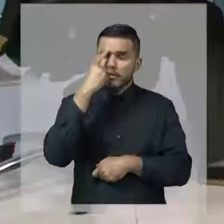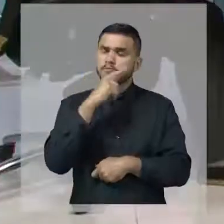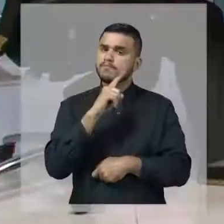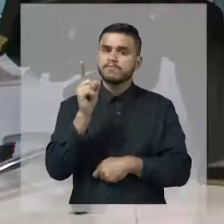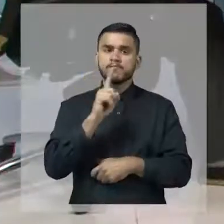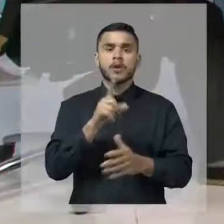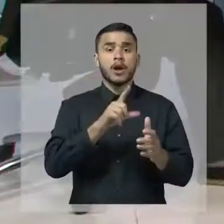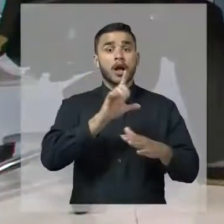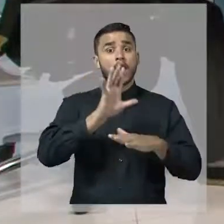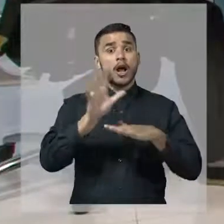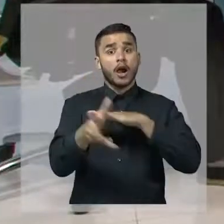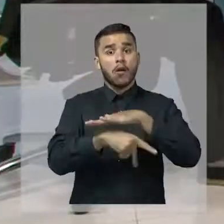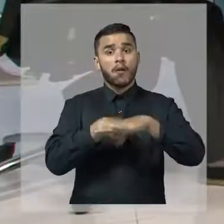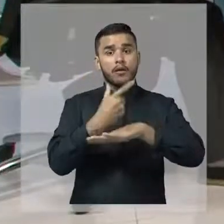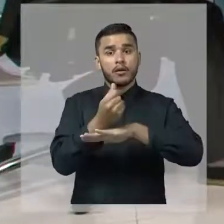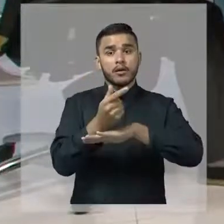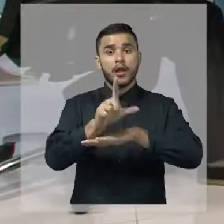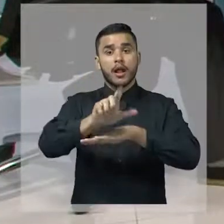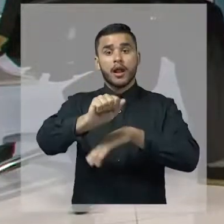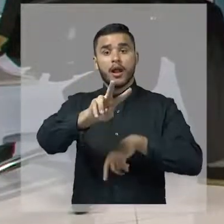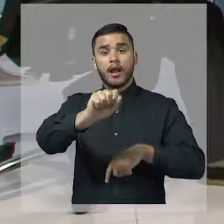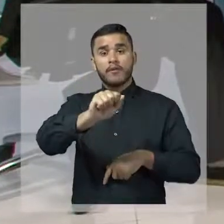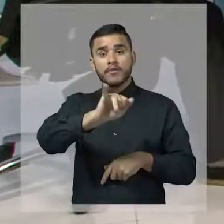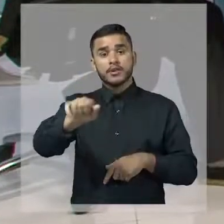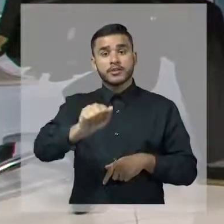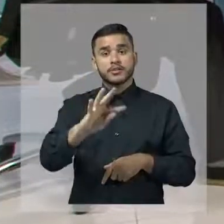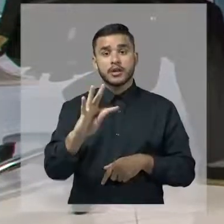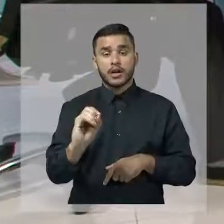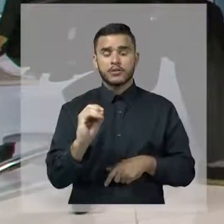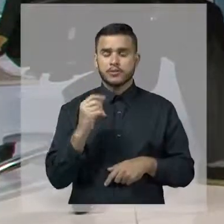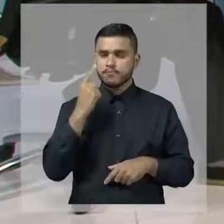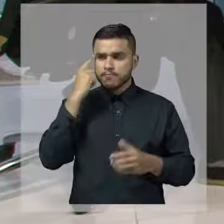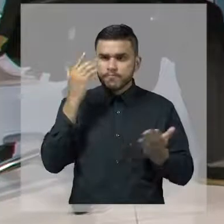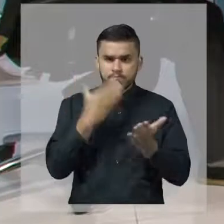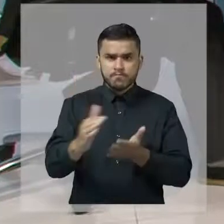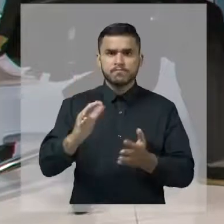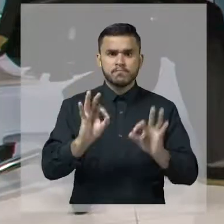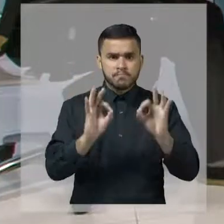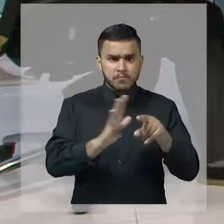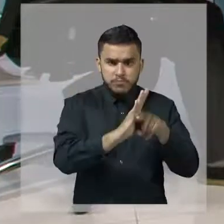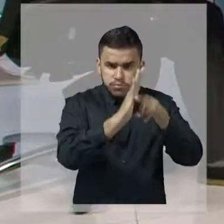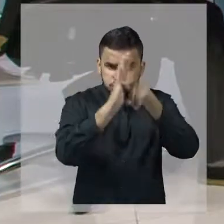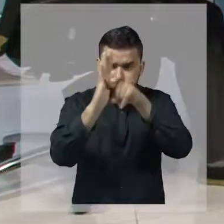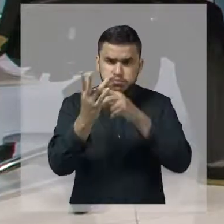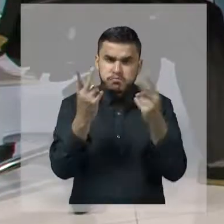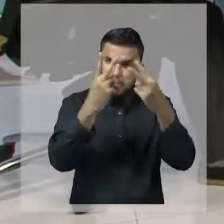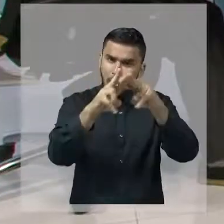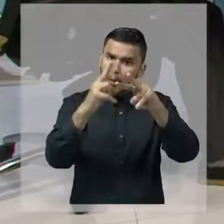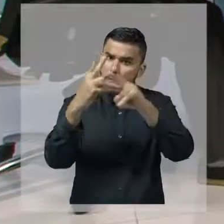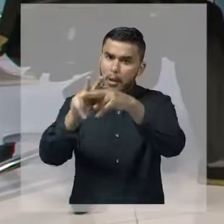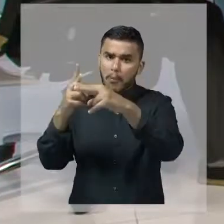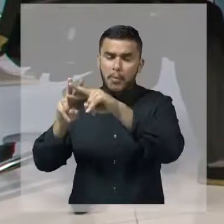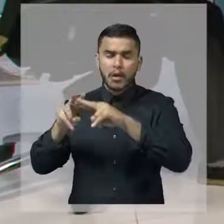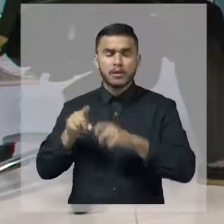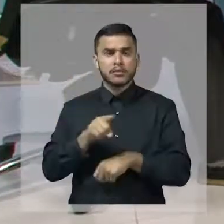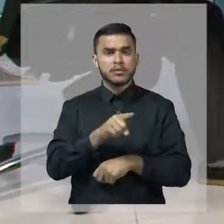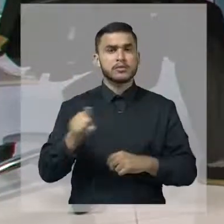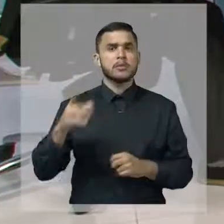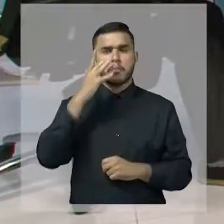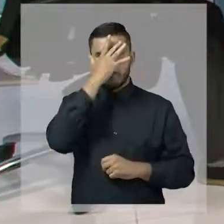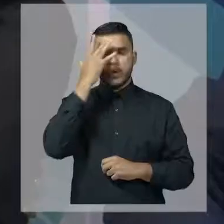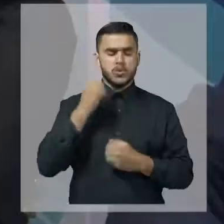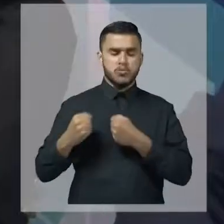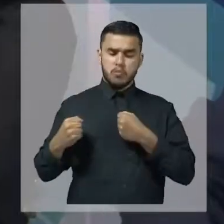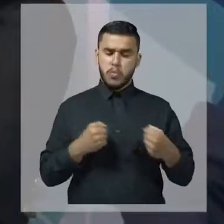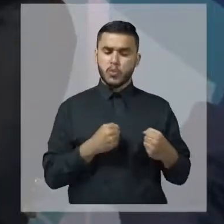Operação Lava Jato, um novo modelo de efetiva aplicação da lei para os detentores do poder econômico e